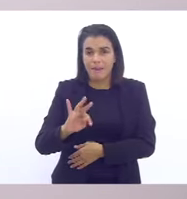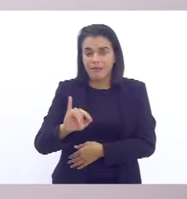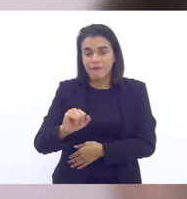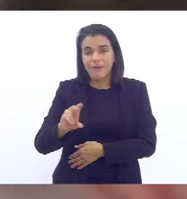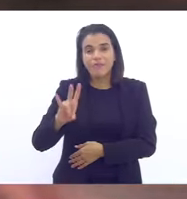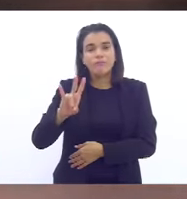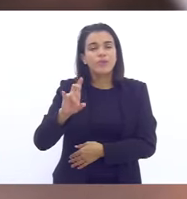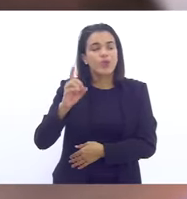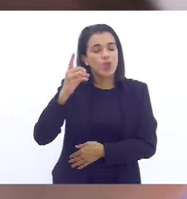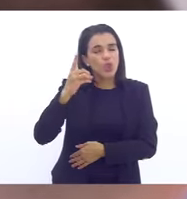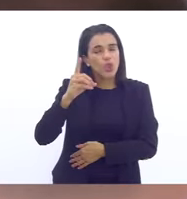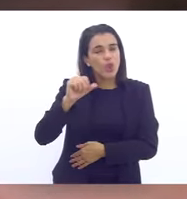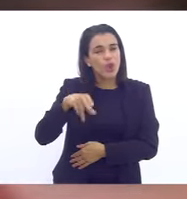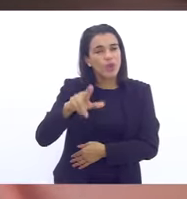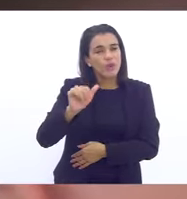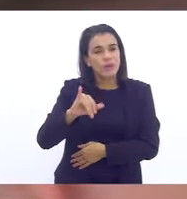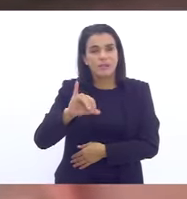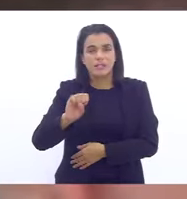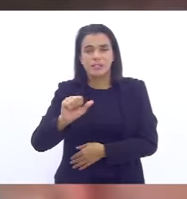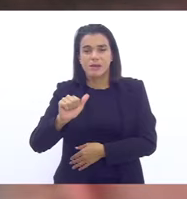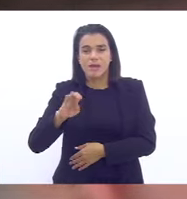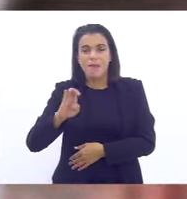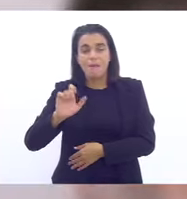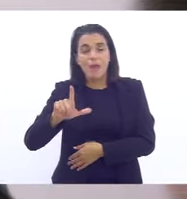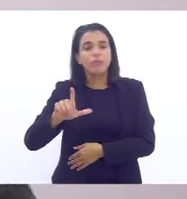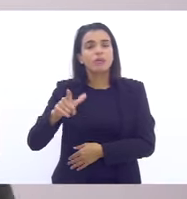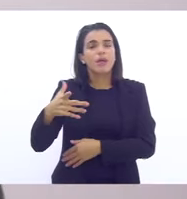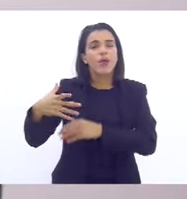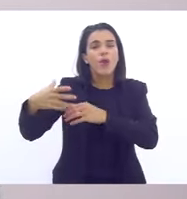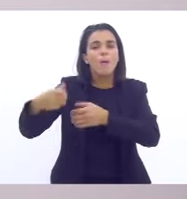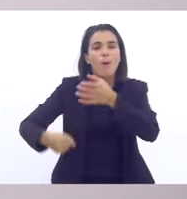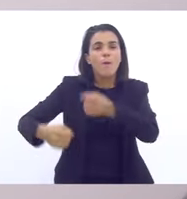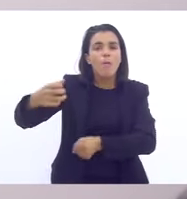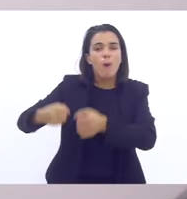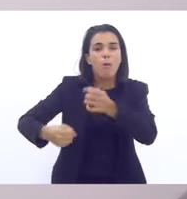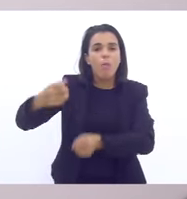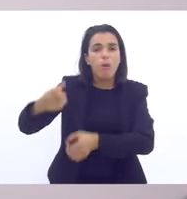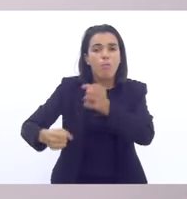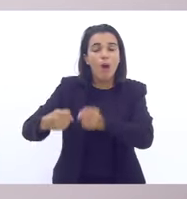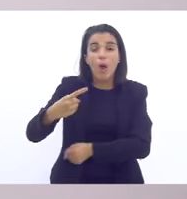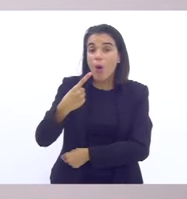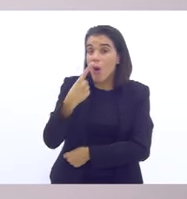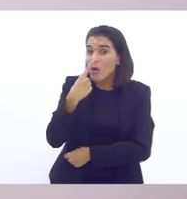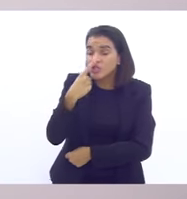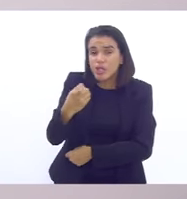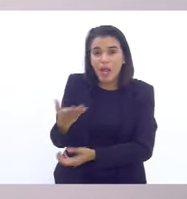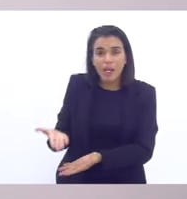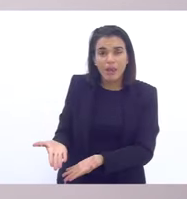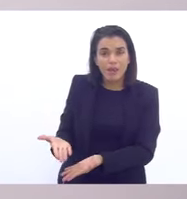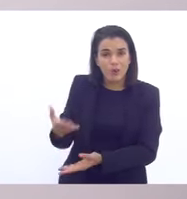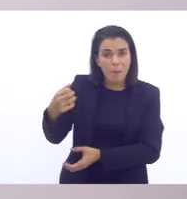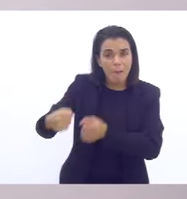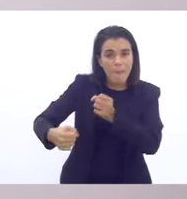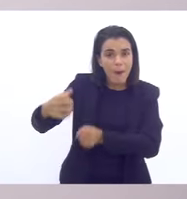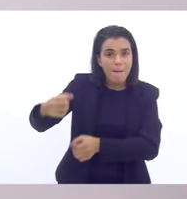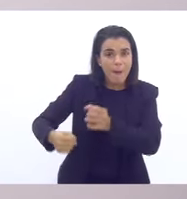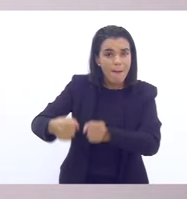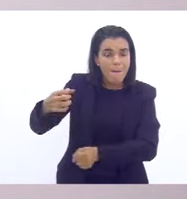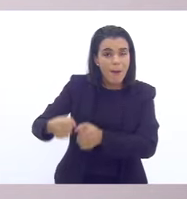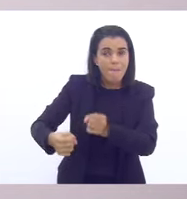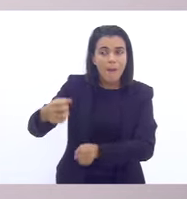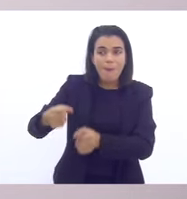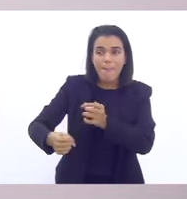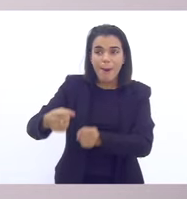retiram o leite e acabam a energia. O leite estão estragando, gente. Então, nós precisamos, sim, olhar